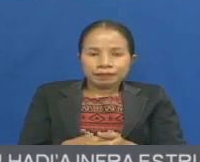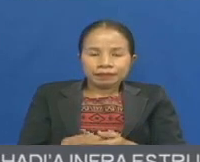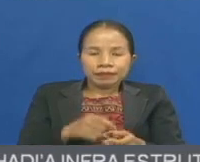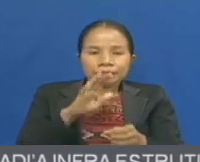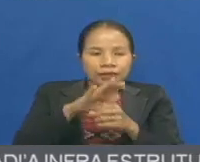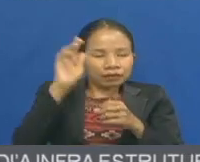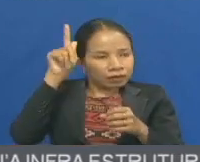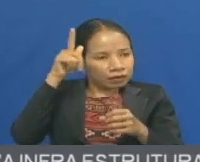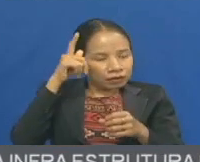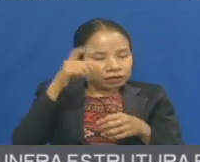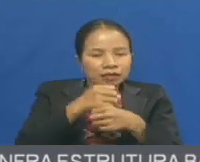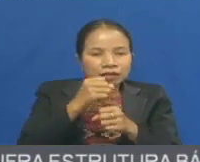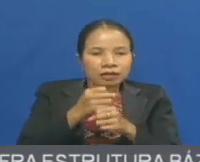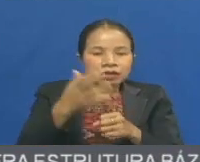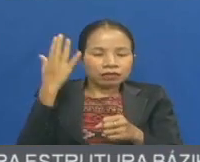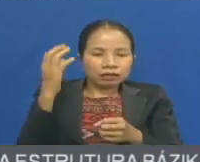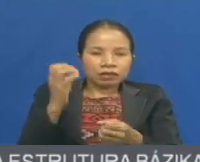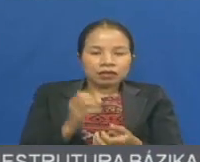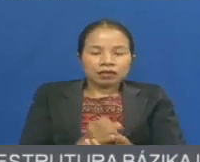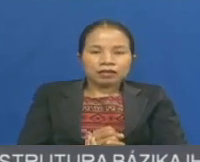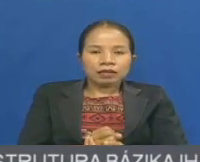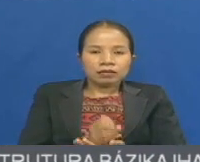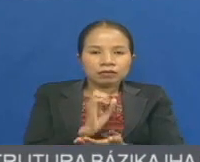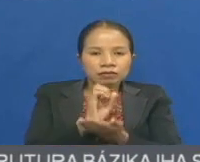comício político de Bem realiza Erra Nunbei.